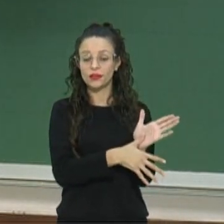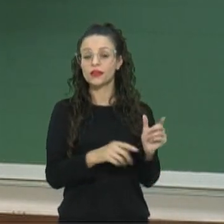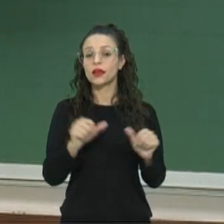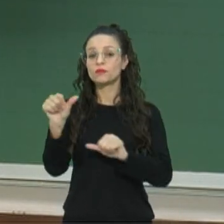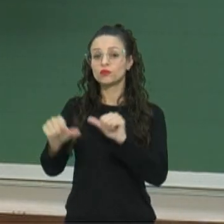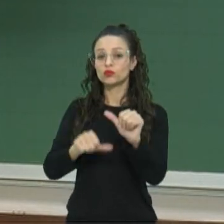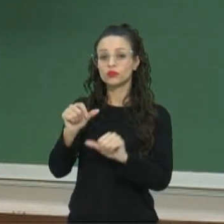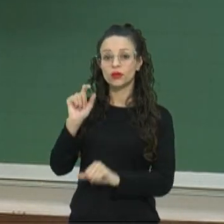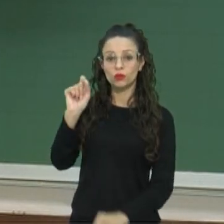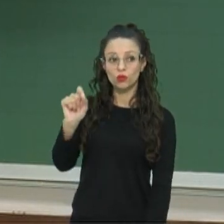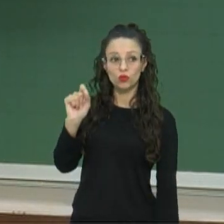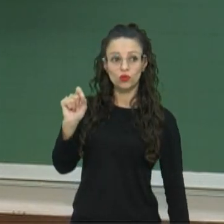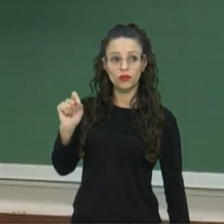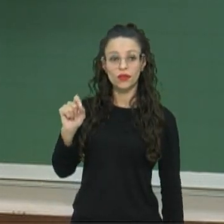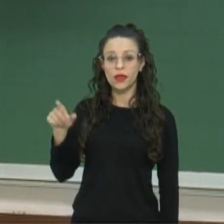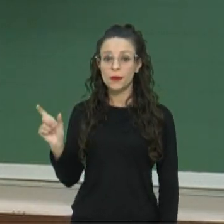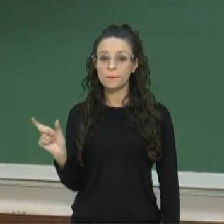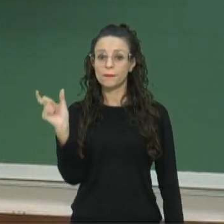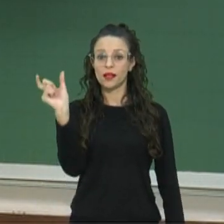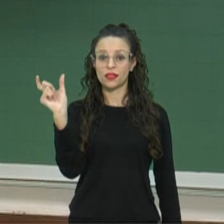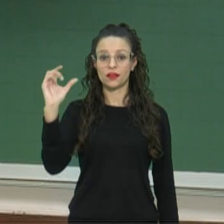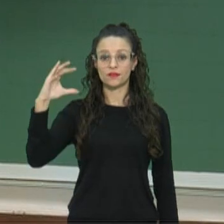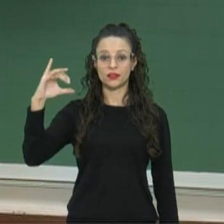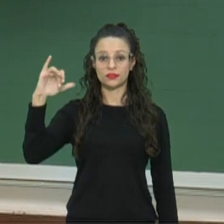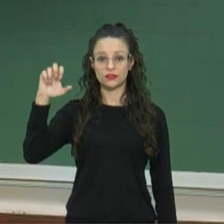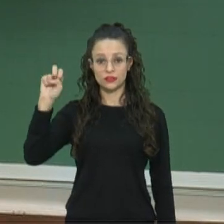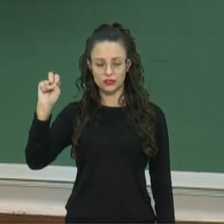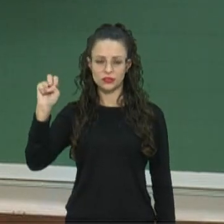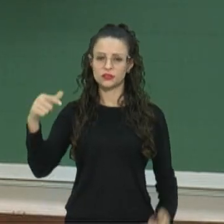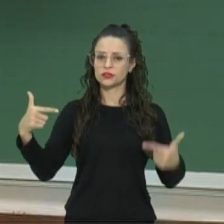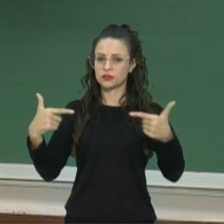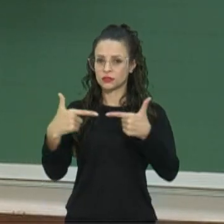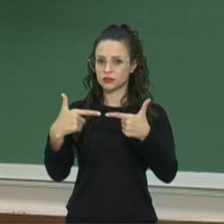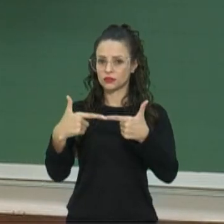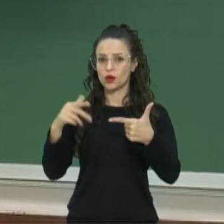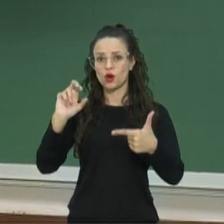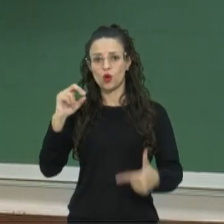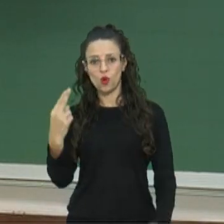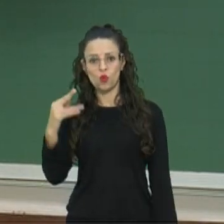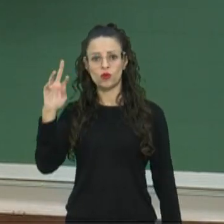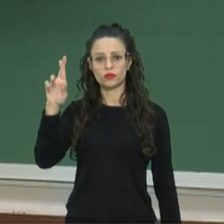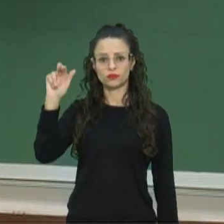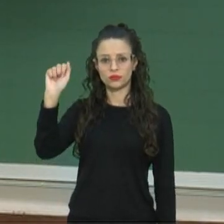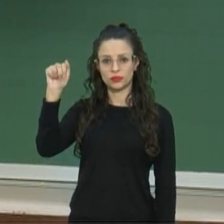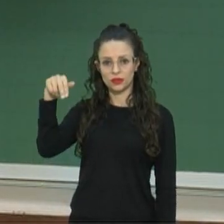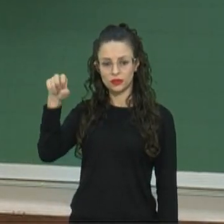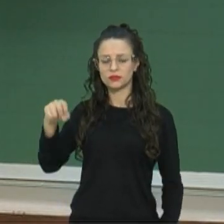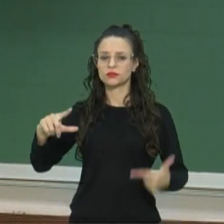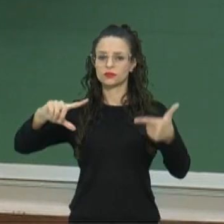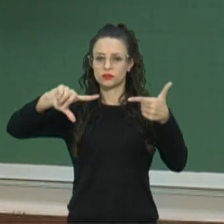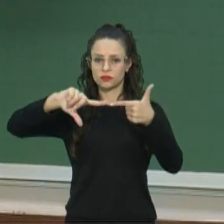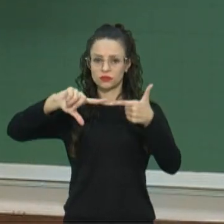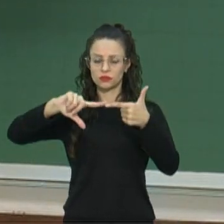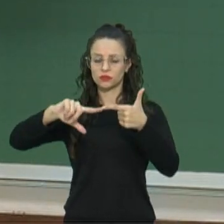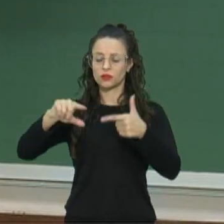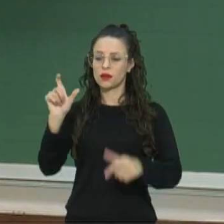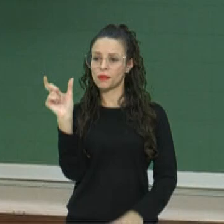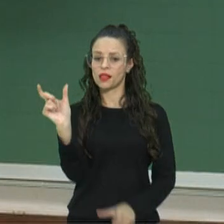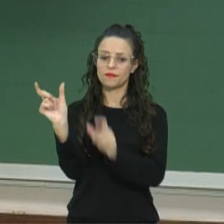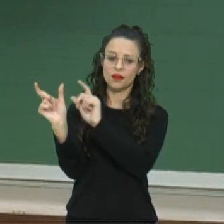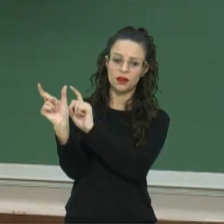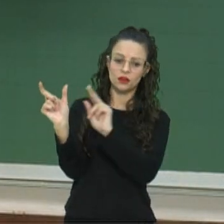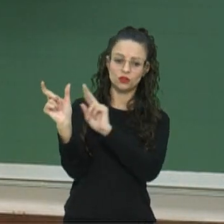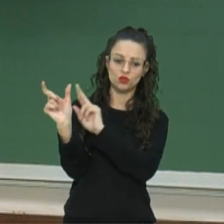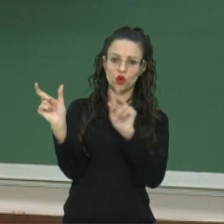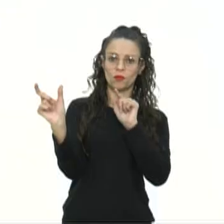é acrescentar a palavra cis ou trans antes do nome, tá bom? Belezinha? Show de